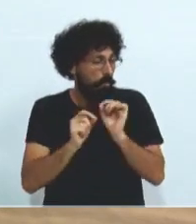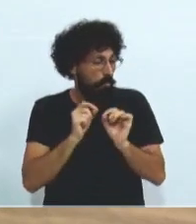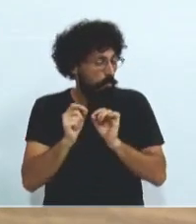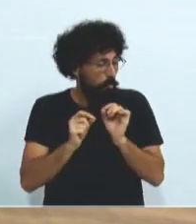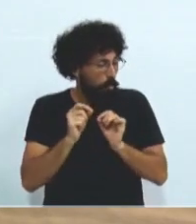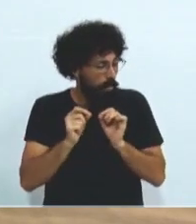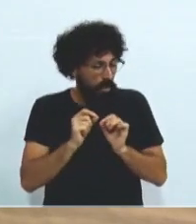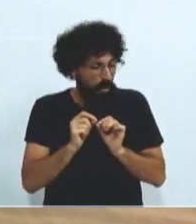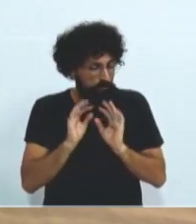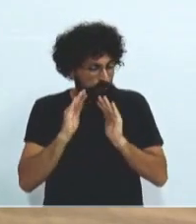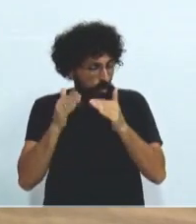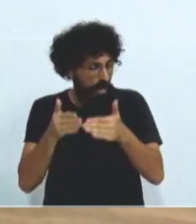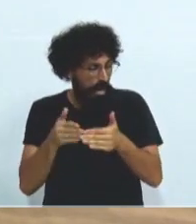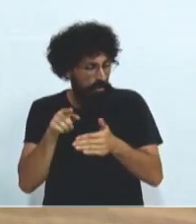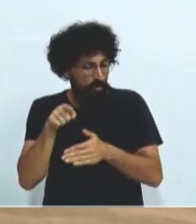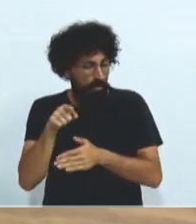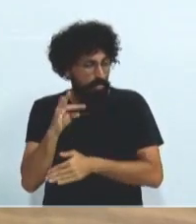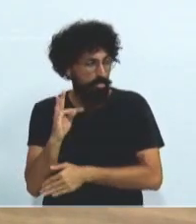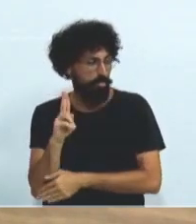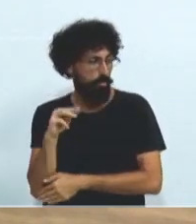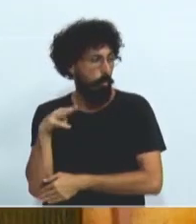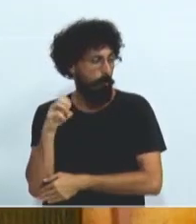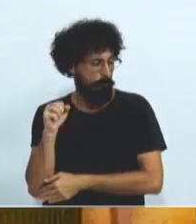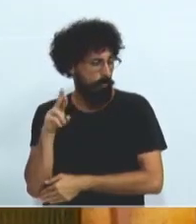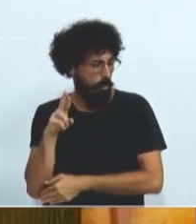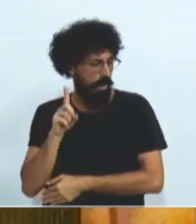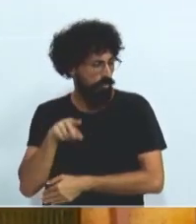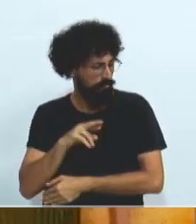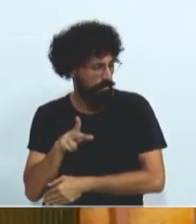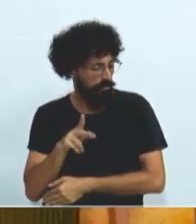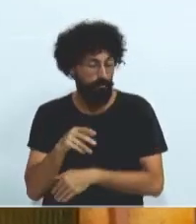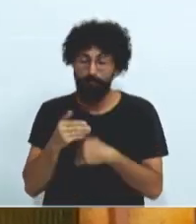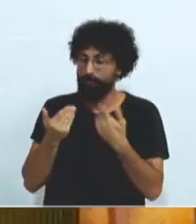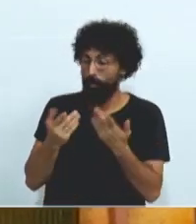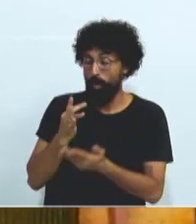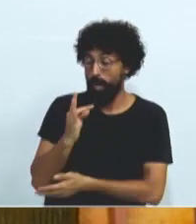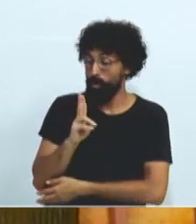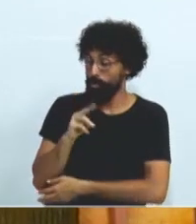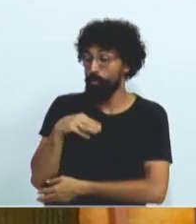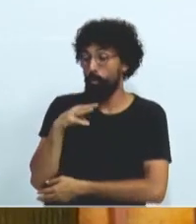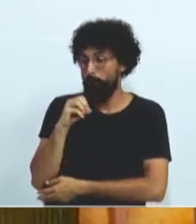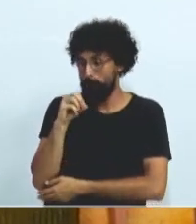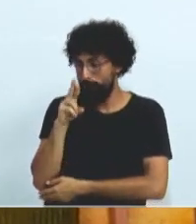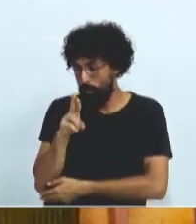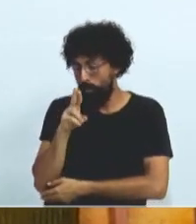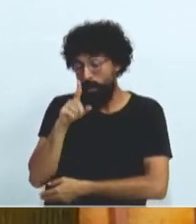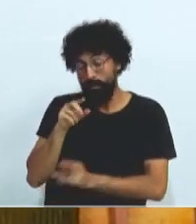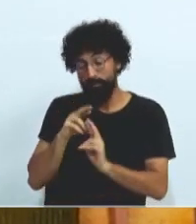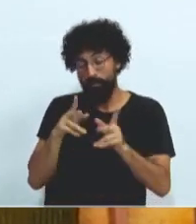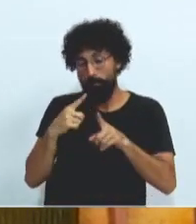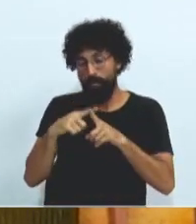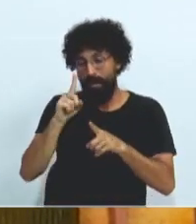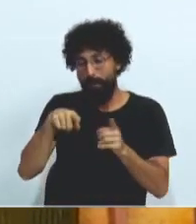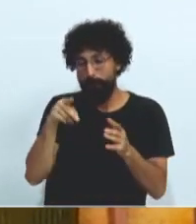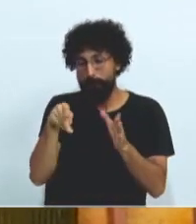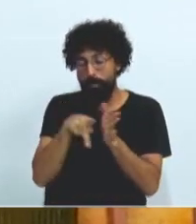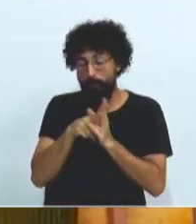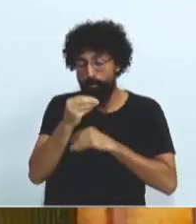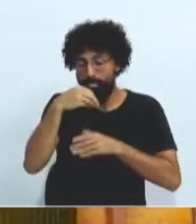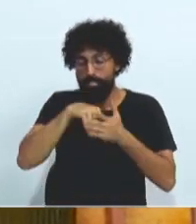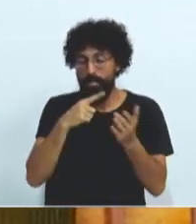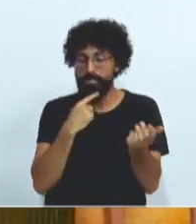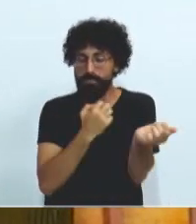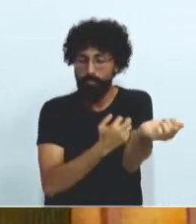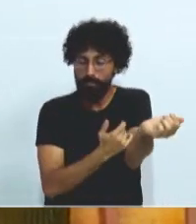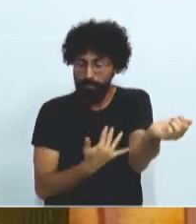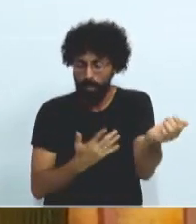tumor, né? Porque não existe tumor neste caso. Exatamente. Então, o tumor é no sangue, então o tratamento é basicamente a quimioterapia. Hoje em dia tem algumas